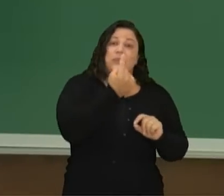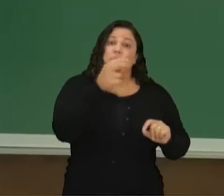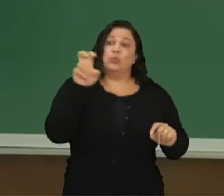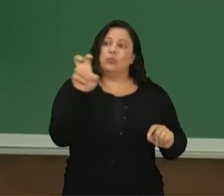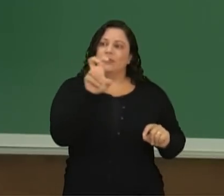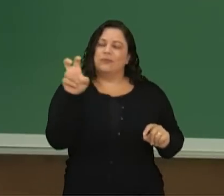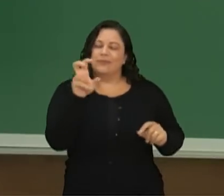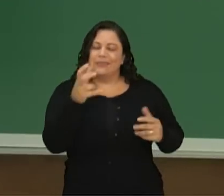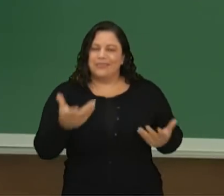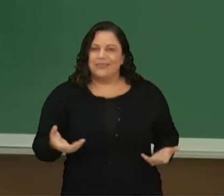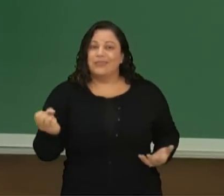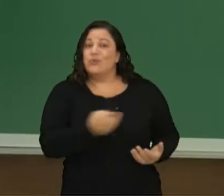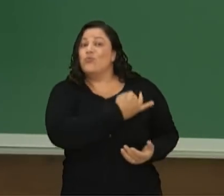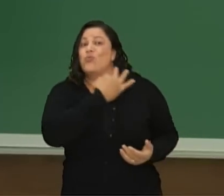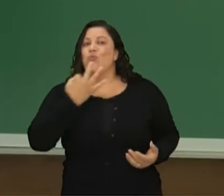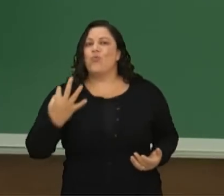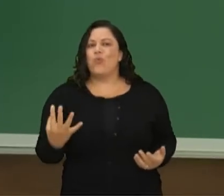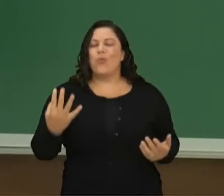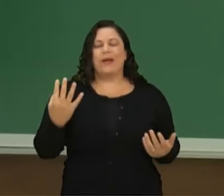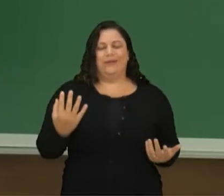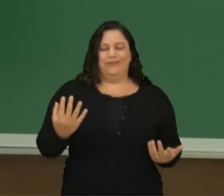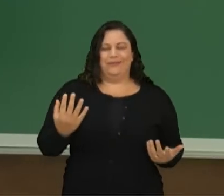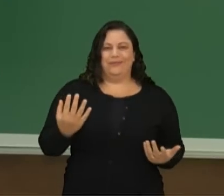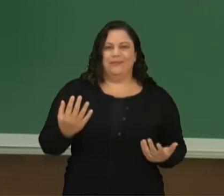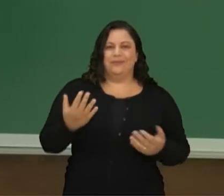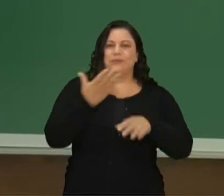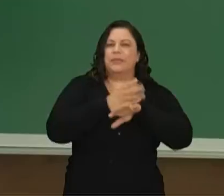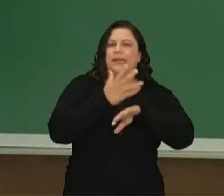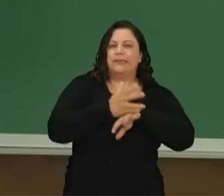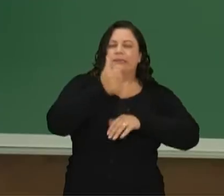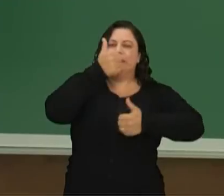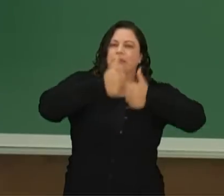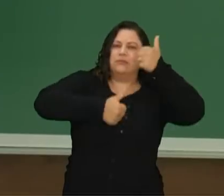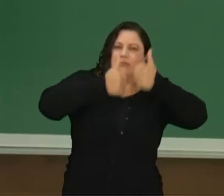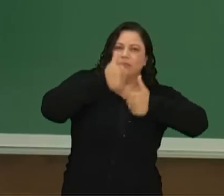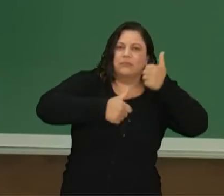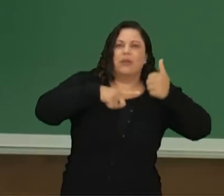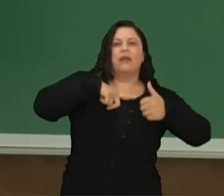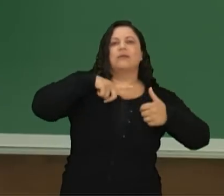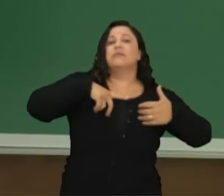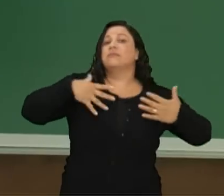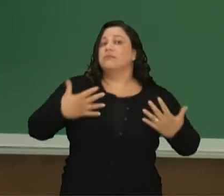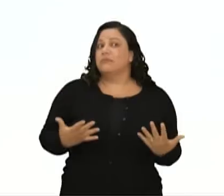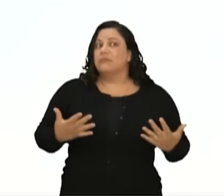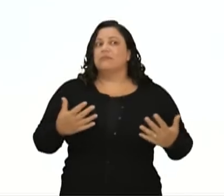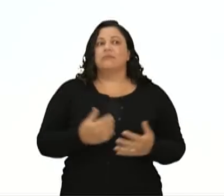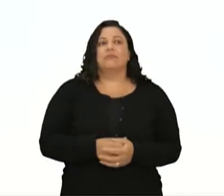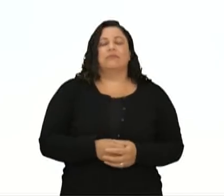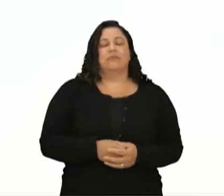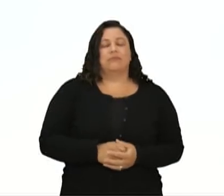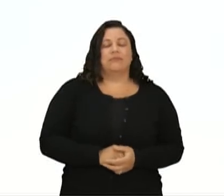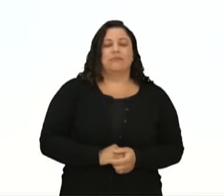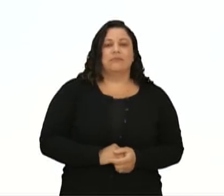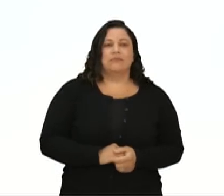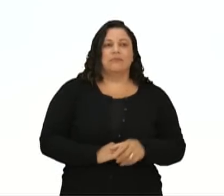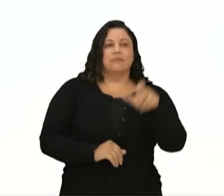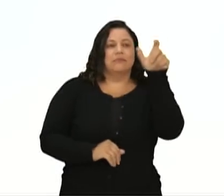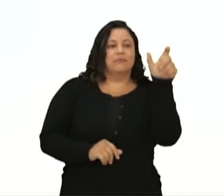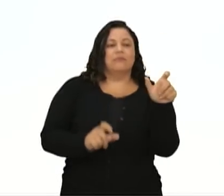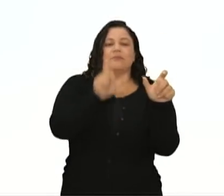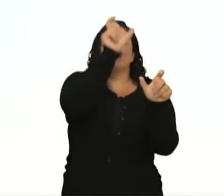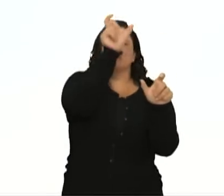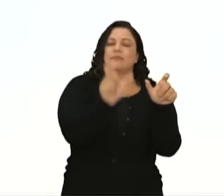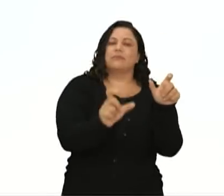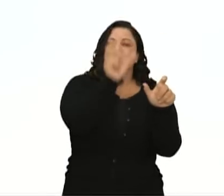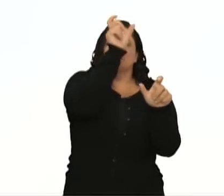1,55. Quantos atletas tem essa altura? 3 atletas. Agora, olhando a segunda aqui. Qual